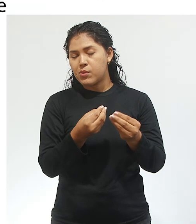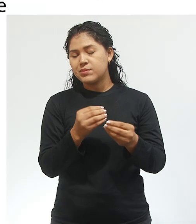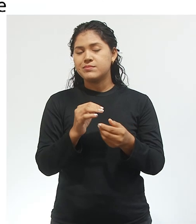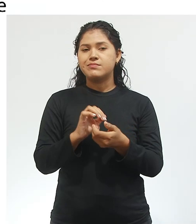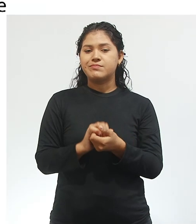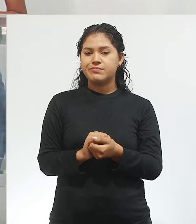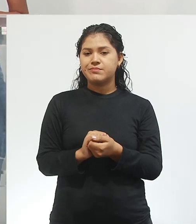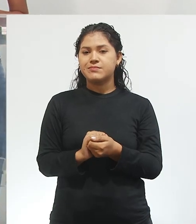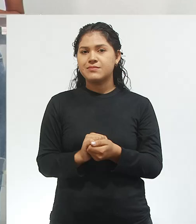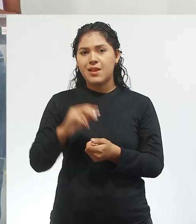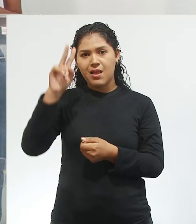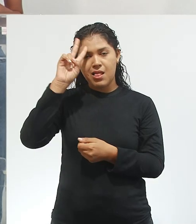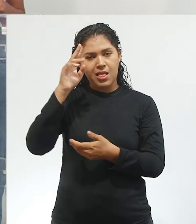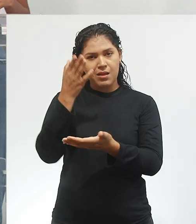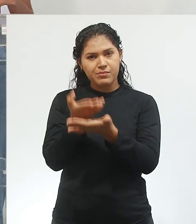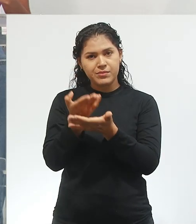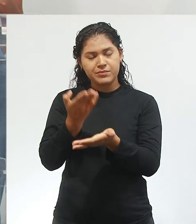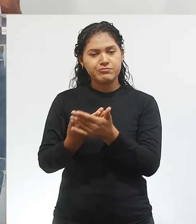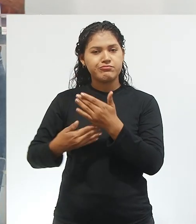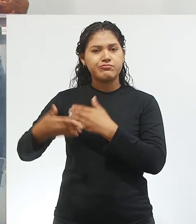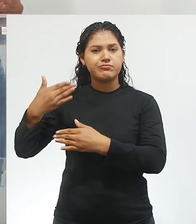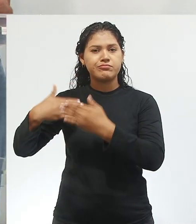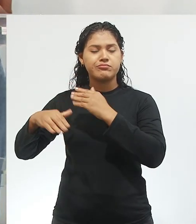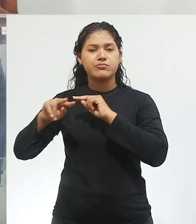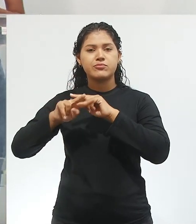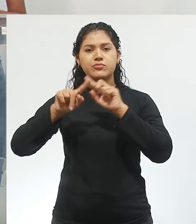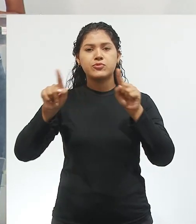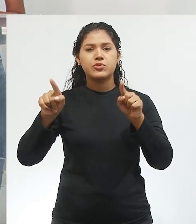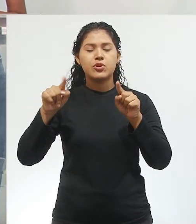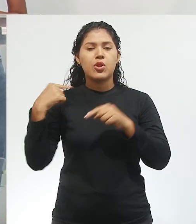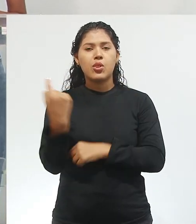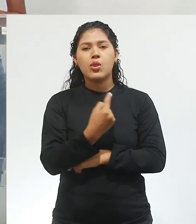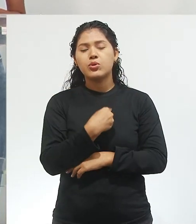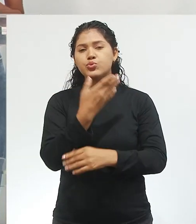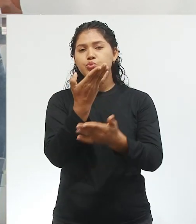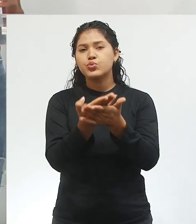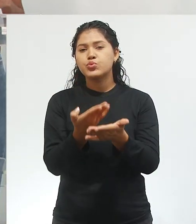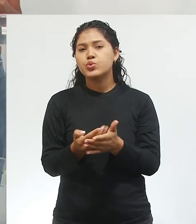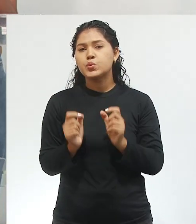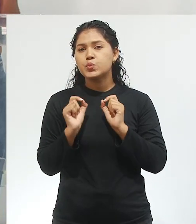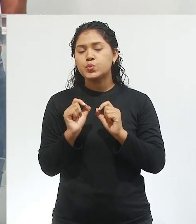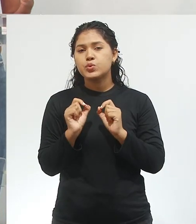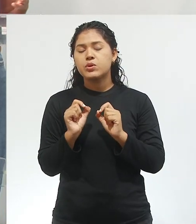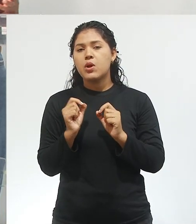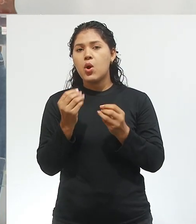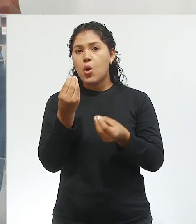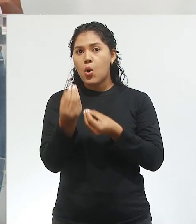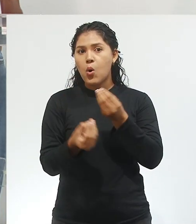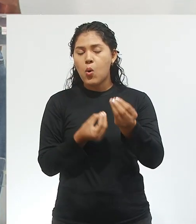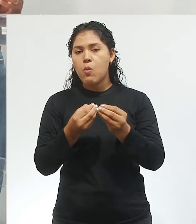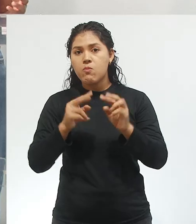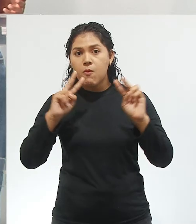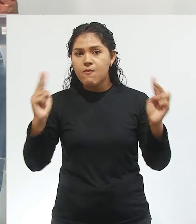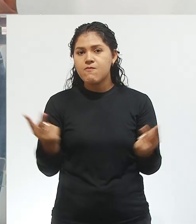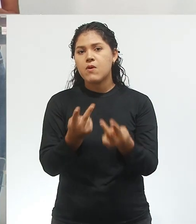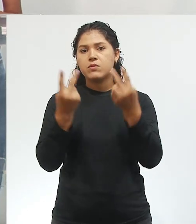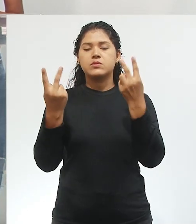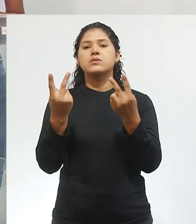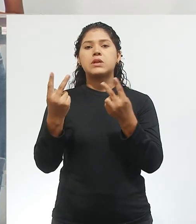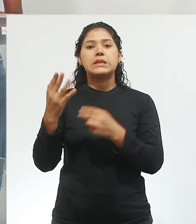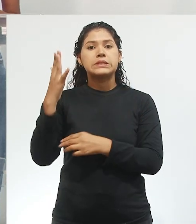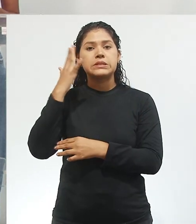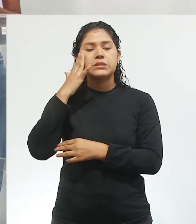Vejam só, na aula anterior nós falamos muito nessa perspectiva de reconhecer, de valorizar